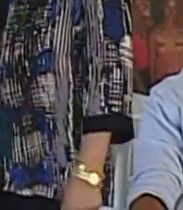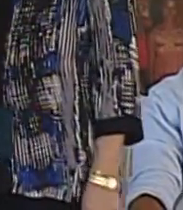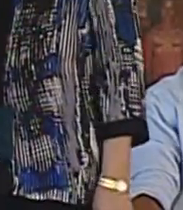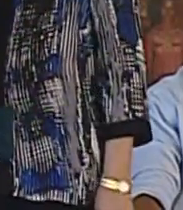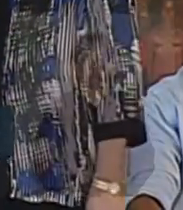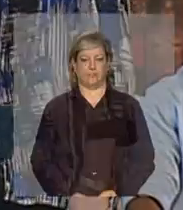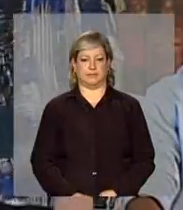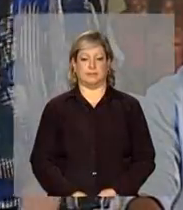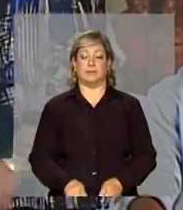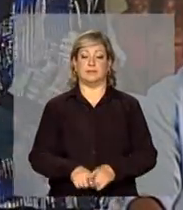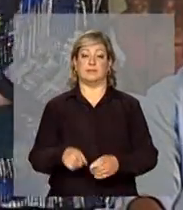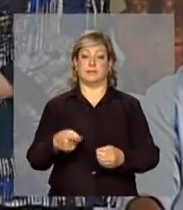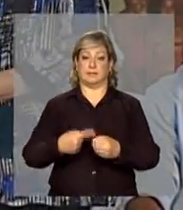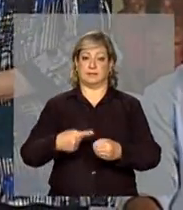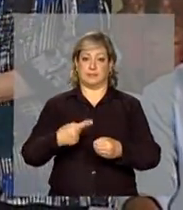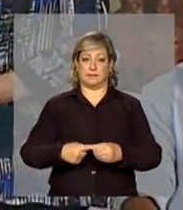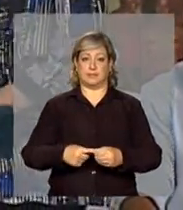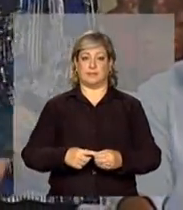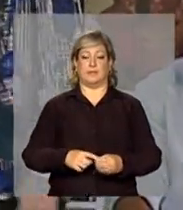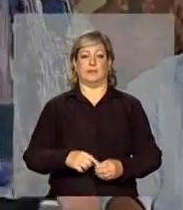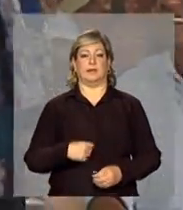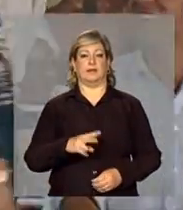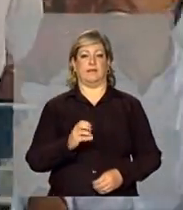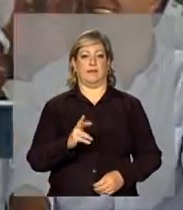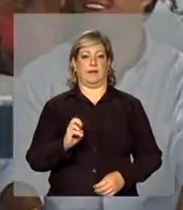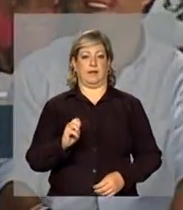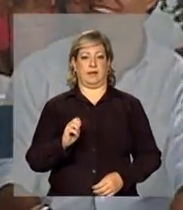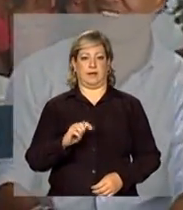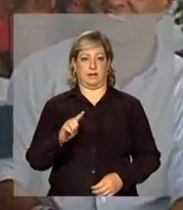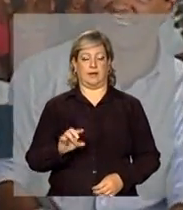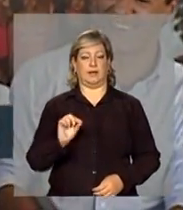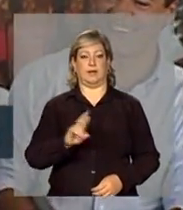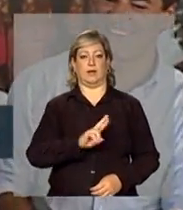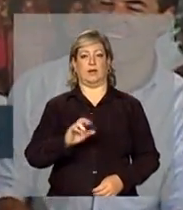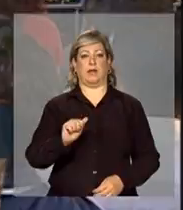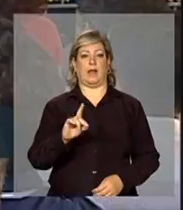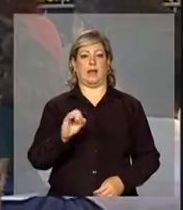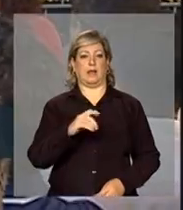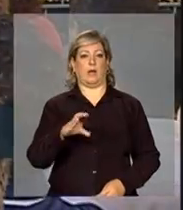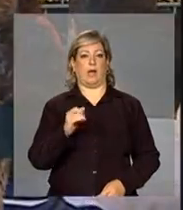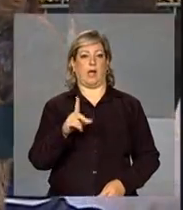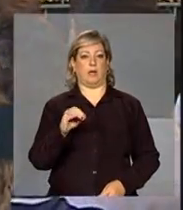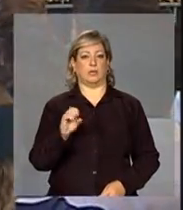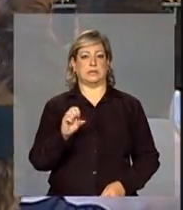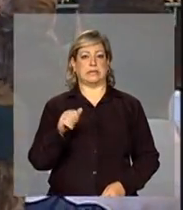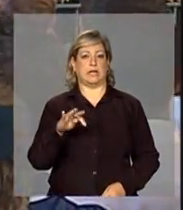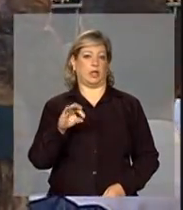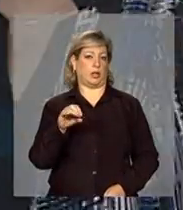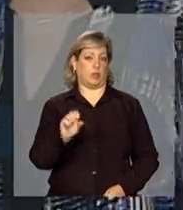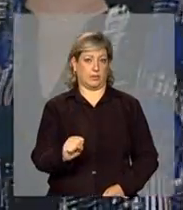E o município de Verê, Adão Carlos dos Santos.